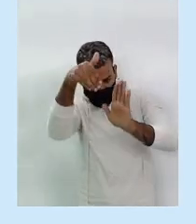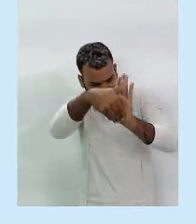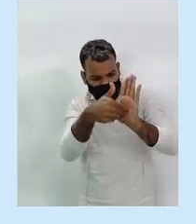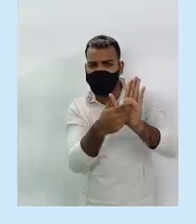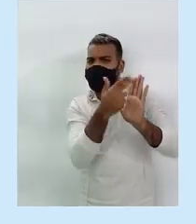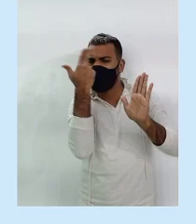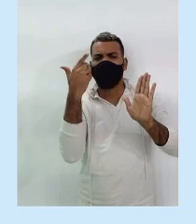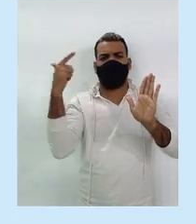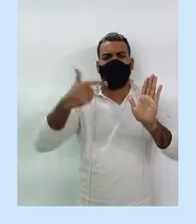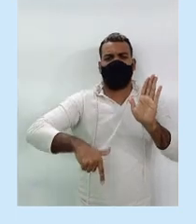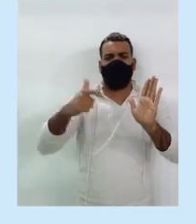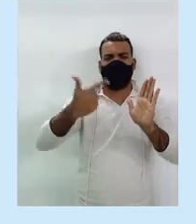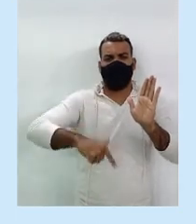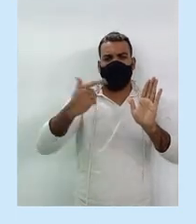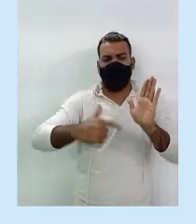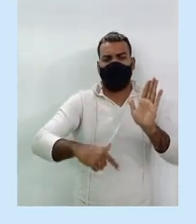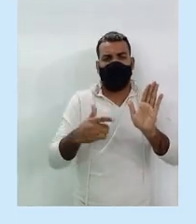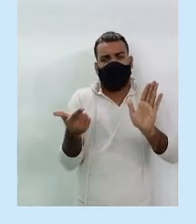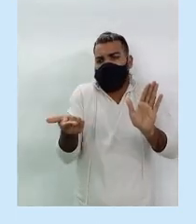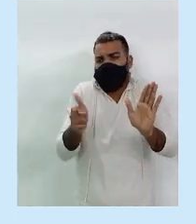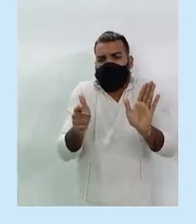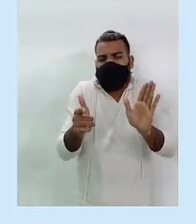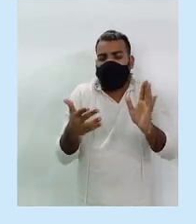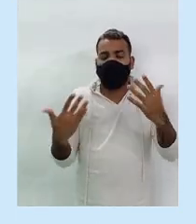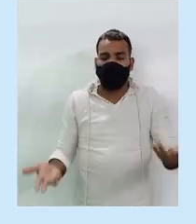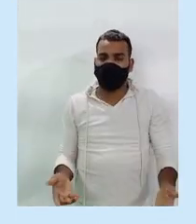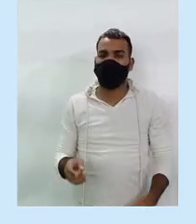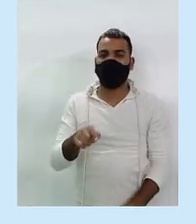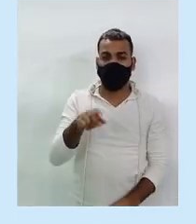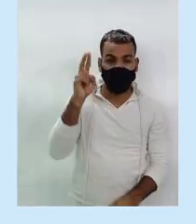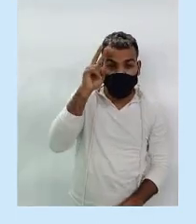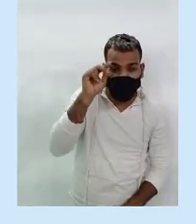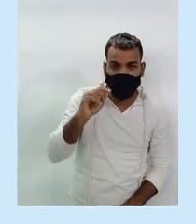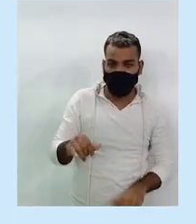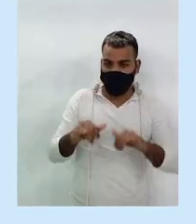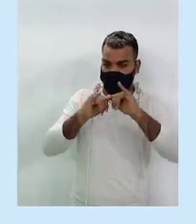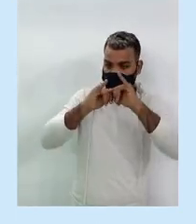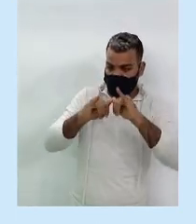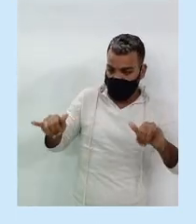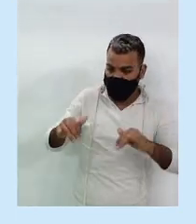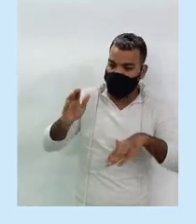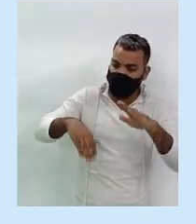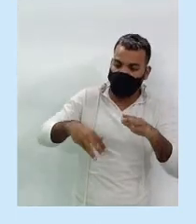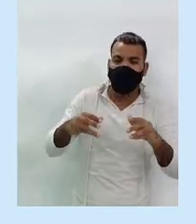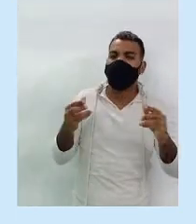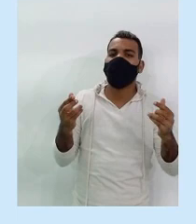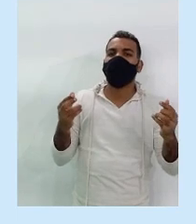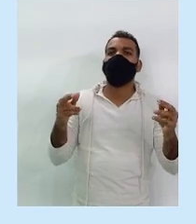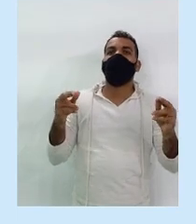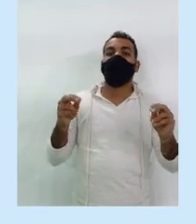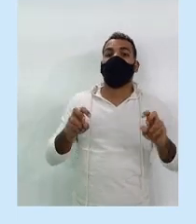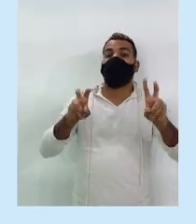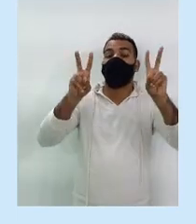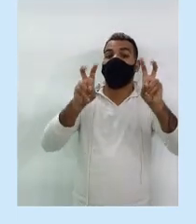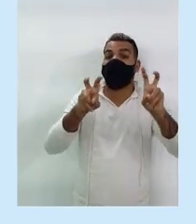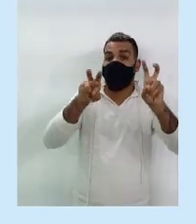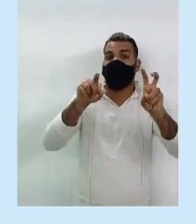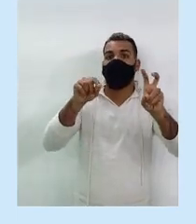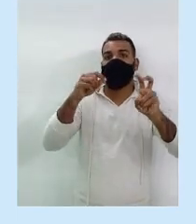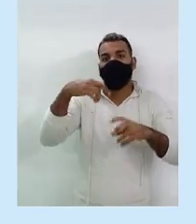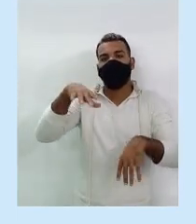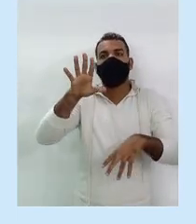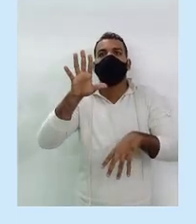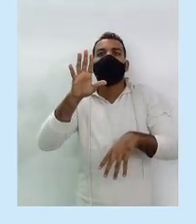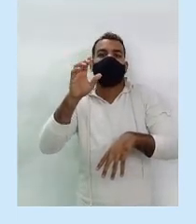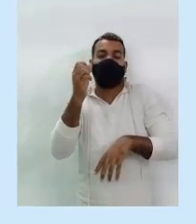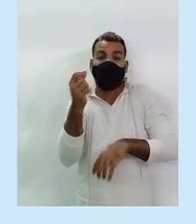são os seus autores. E lembrar que a notícia, geralmente, é um tema, é um assunto inédito.